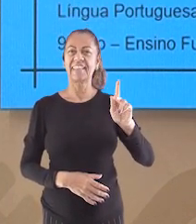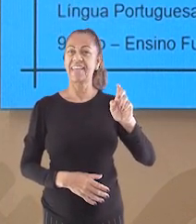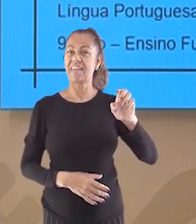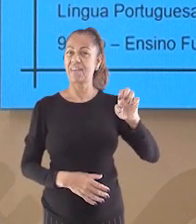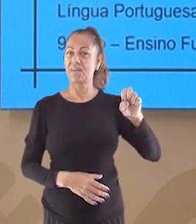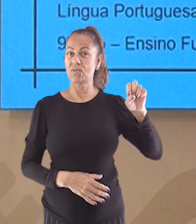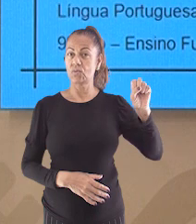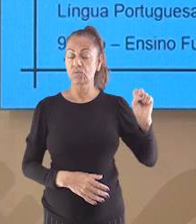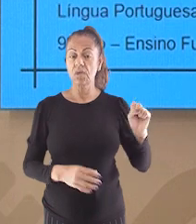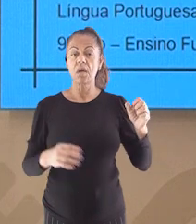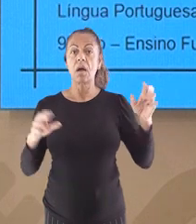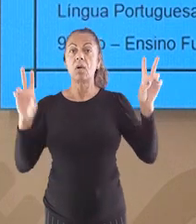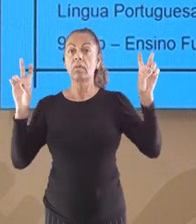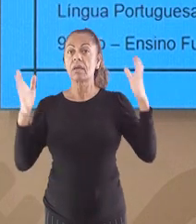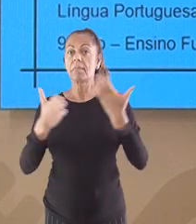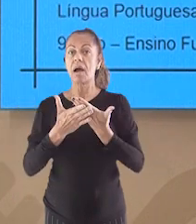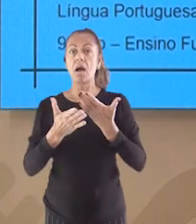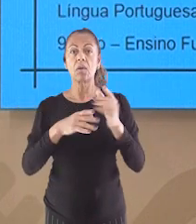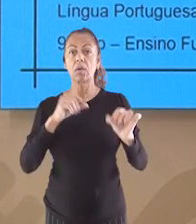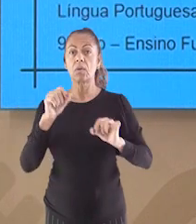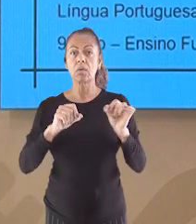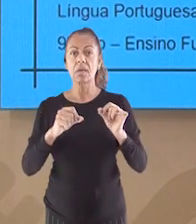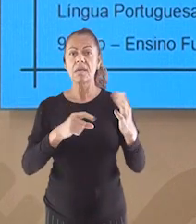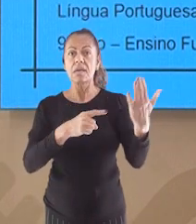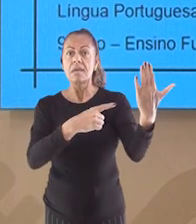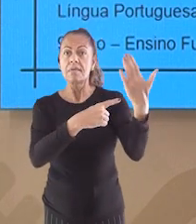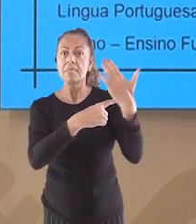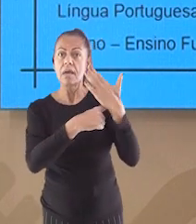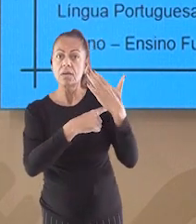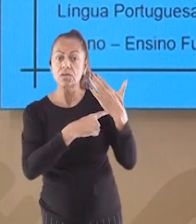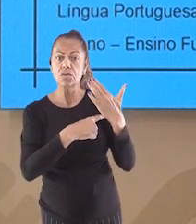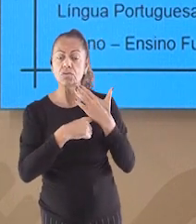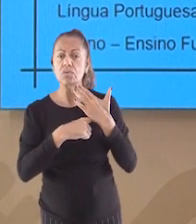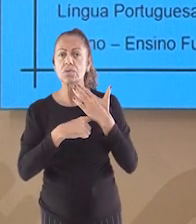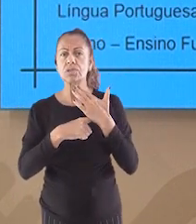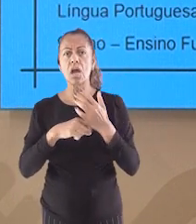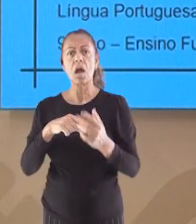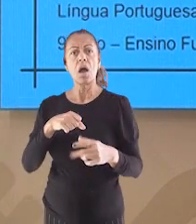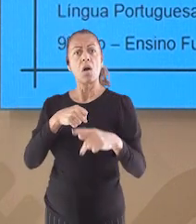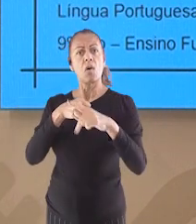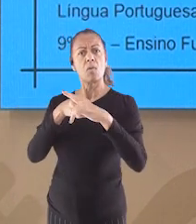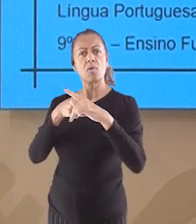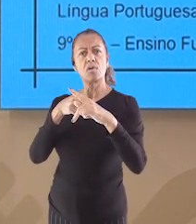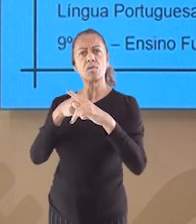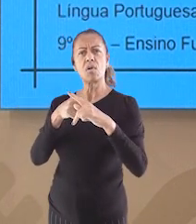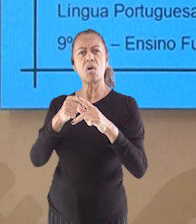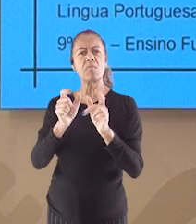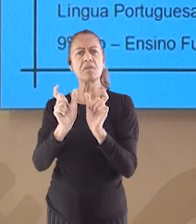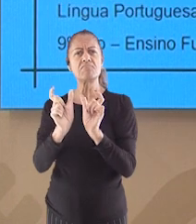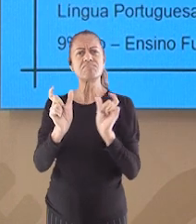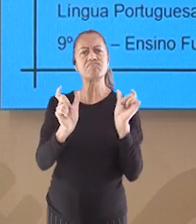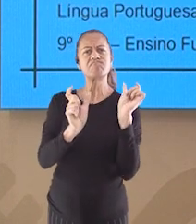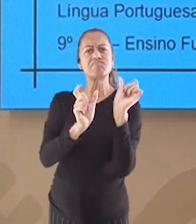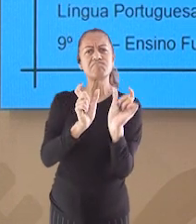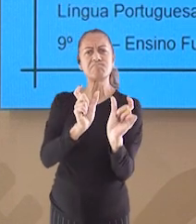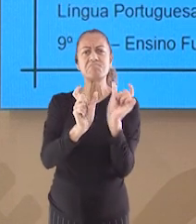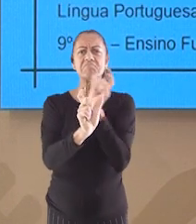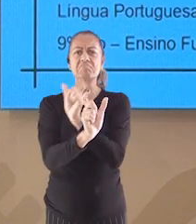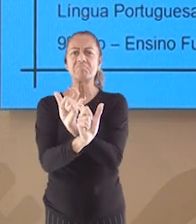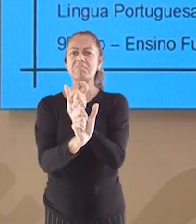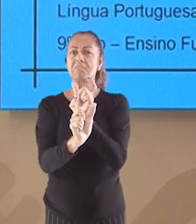é Me ajude! Aonde vai esse pronome? Hoje iremos aprender sobre pronomes oblíquos e